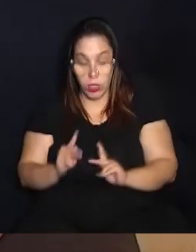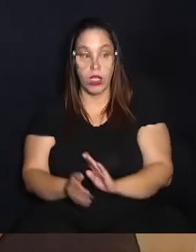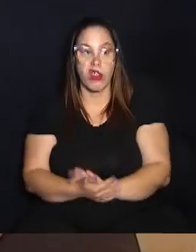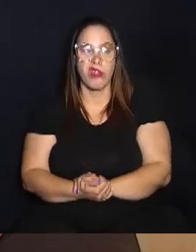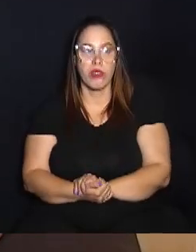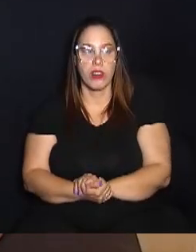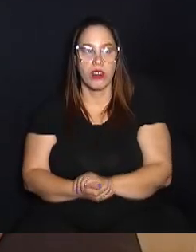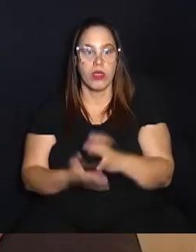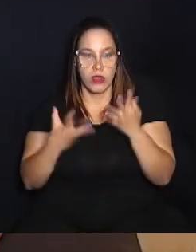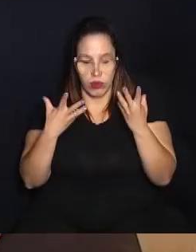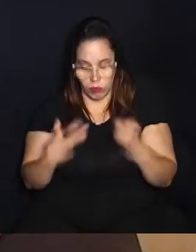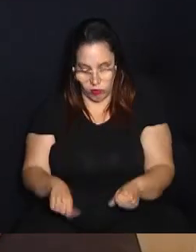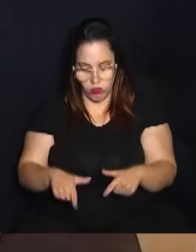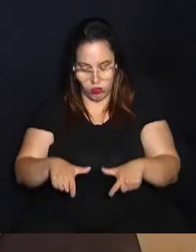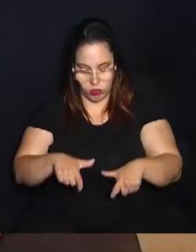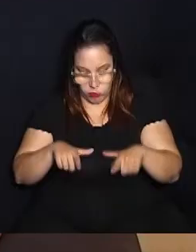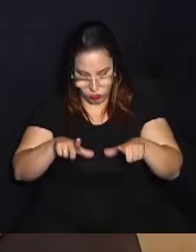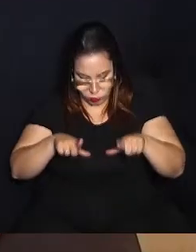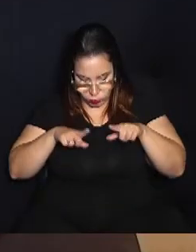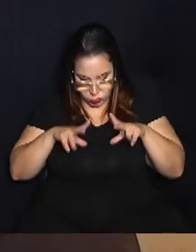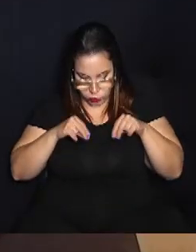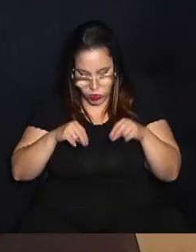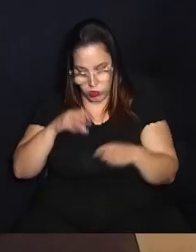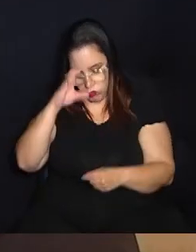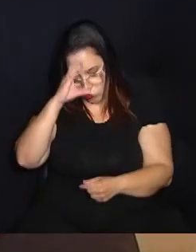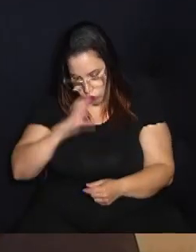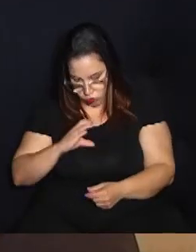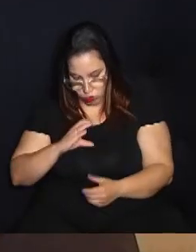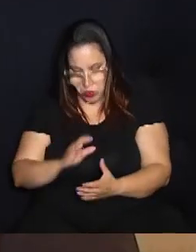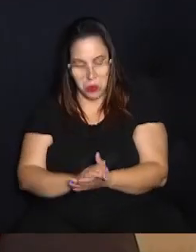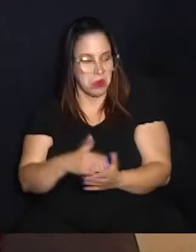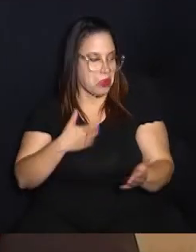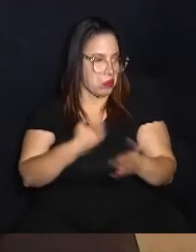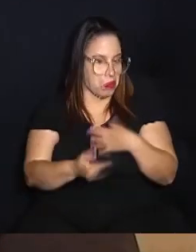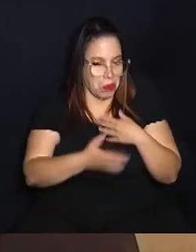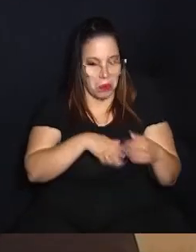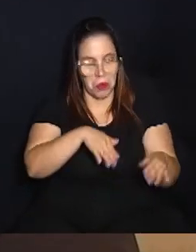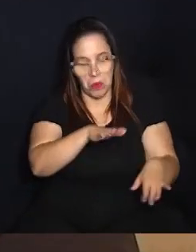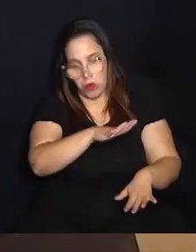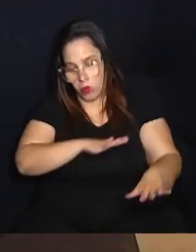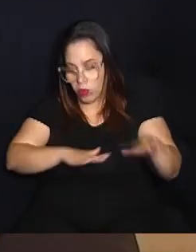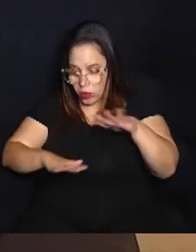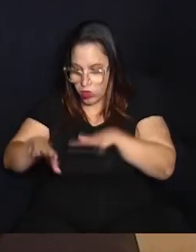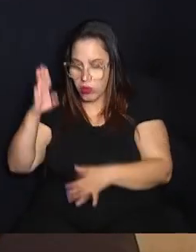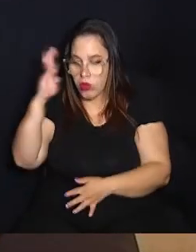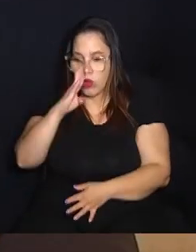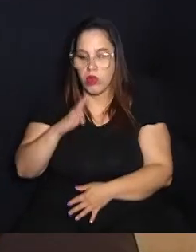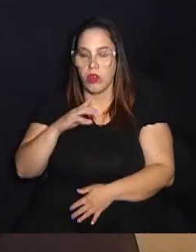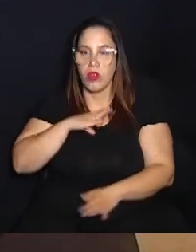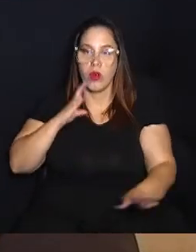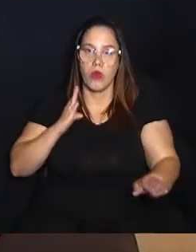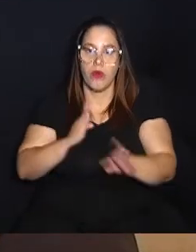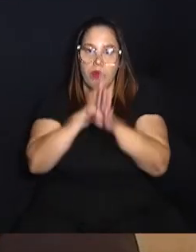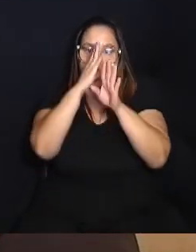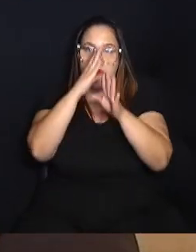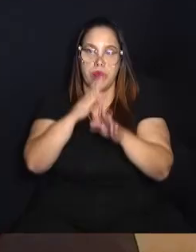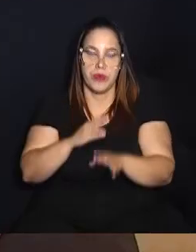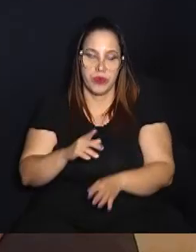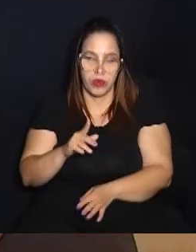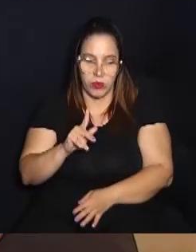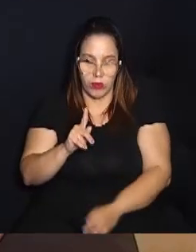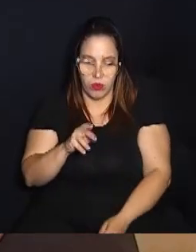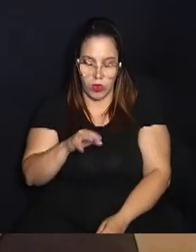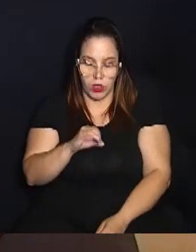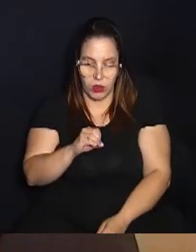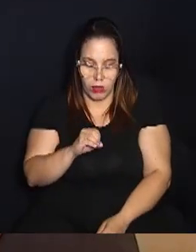Paz, recebeu vários títulos de cidadão honorário em várias cidades do país, esteve à frente do Plano